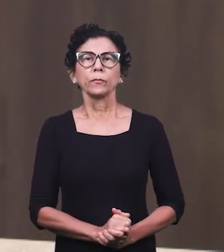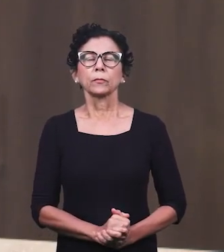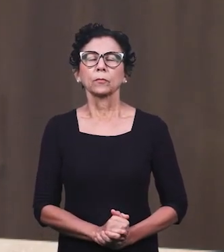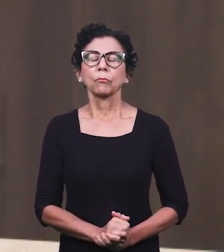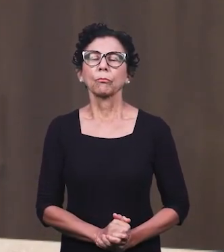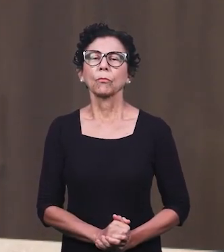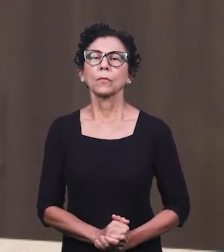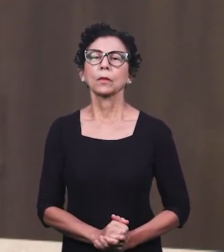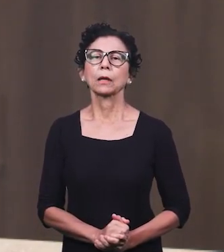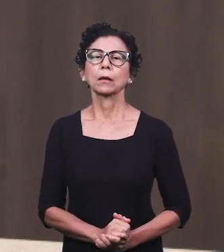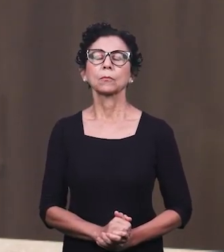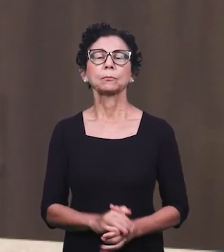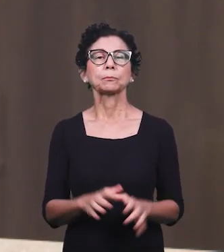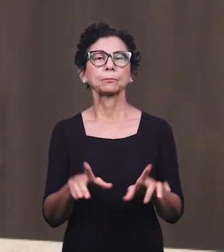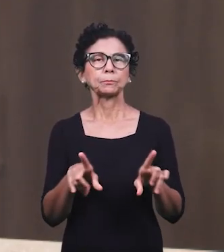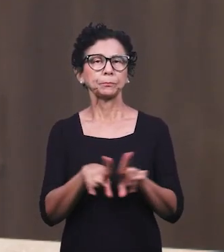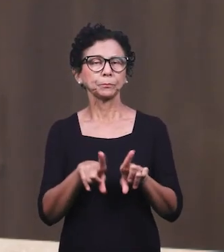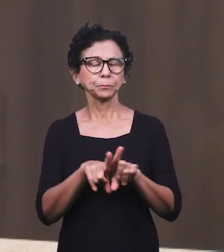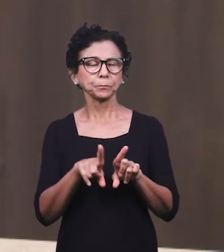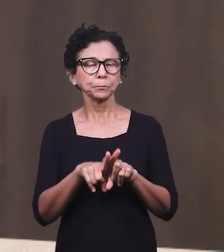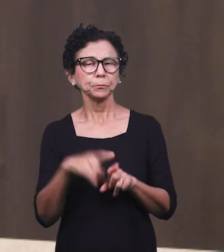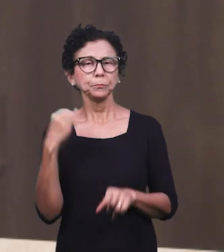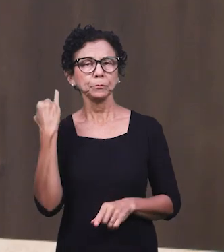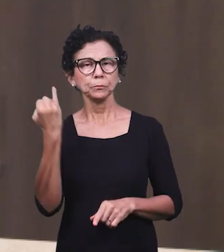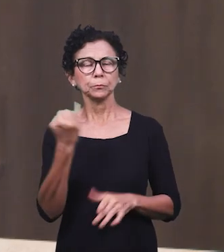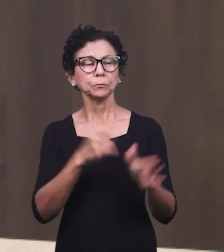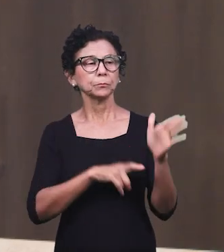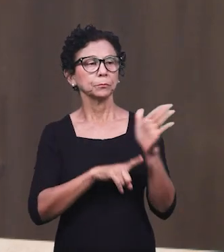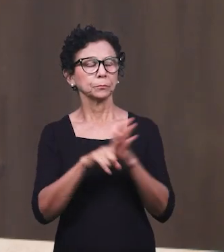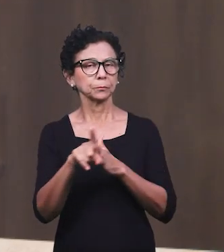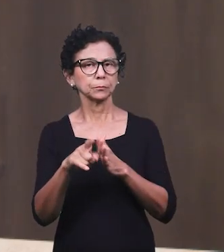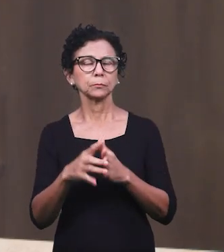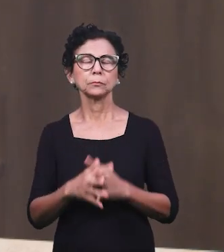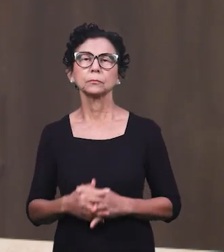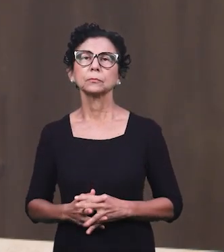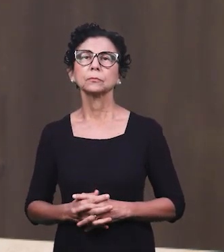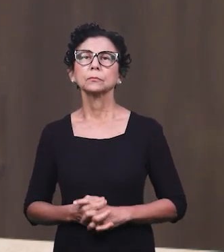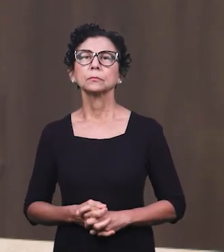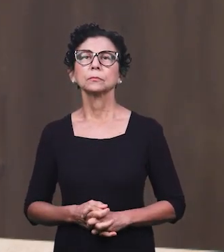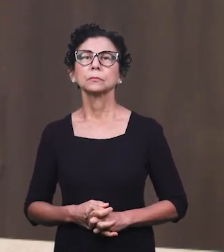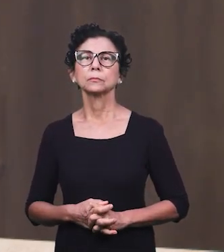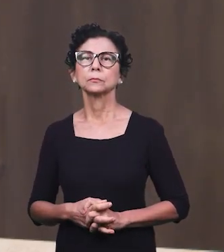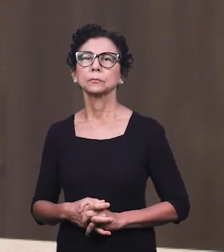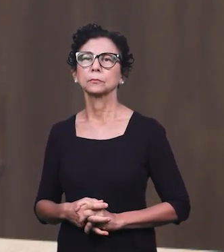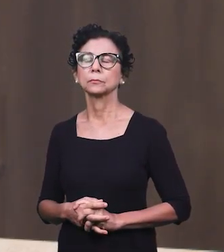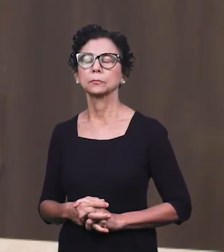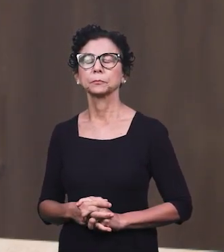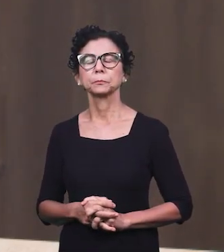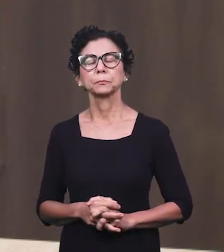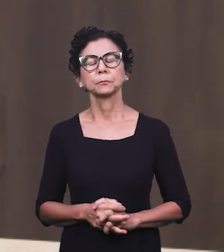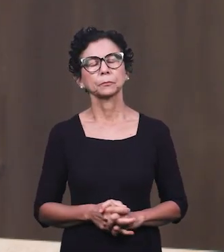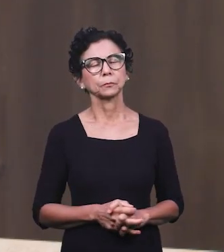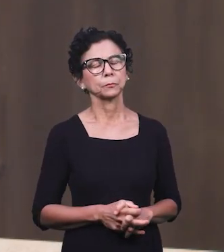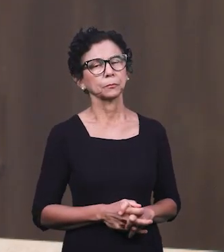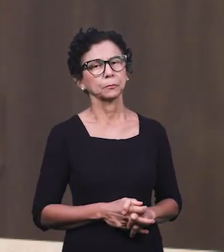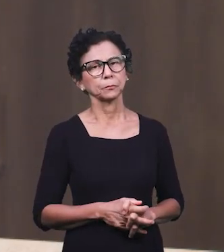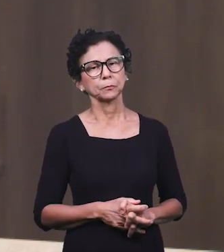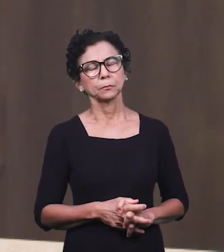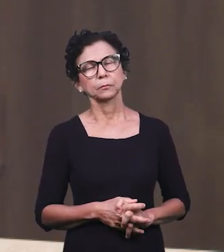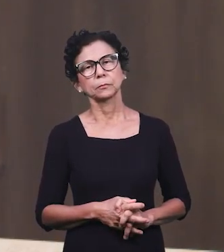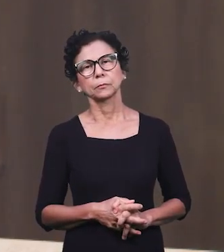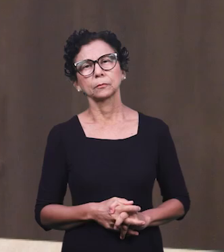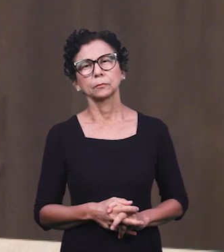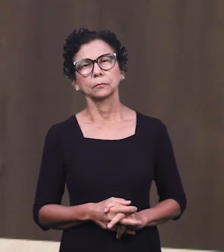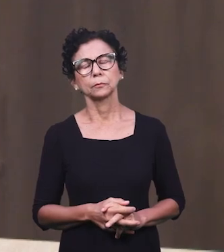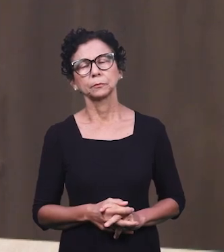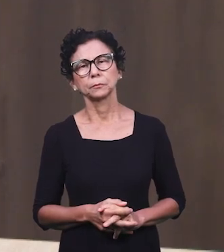que, naturalmente, a audiência deve estar fazendo nesta hora é: uma vez que eu tenha minha